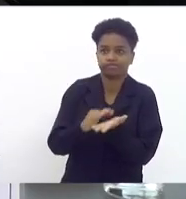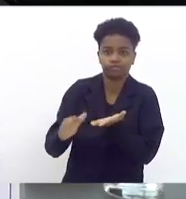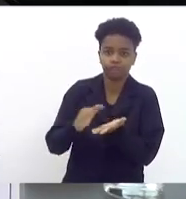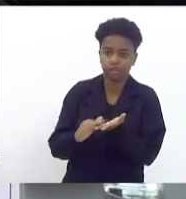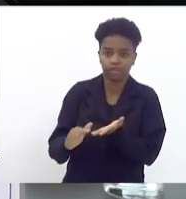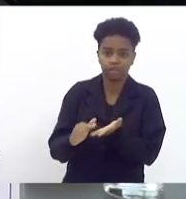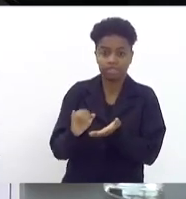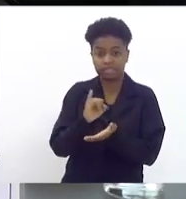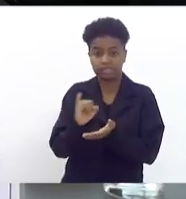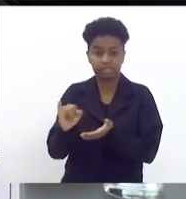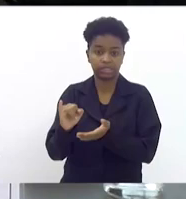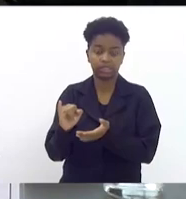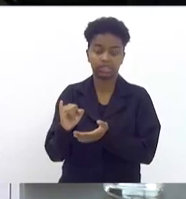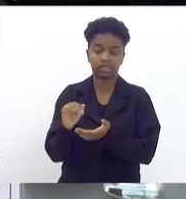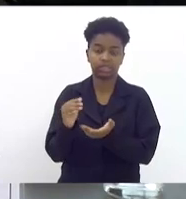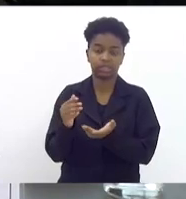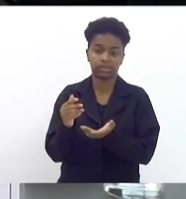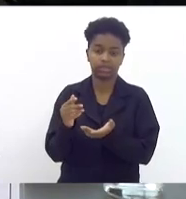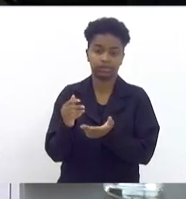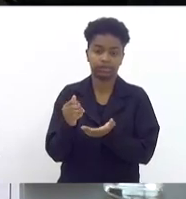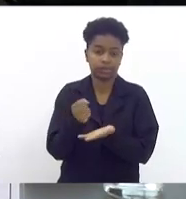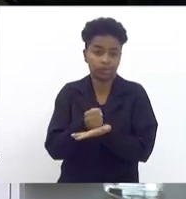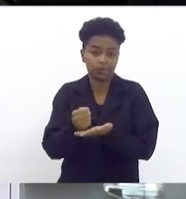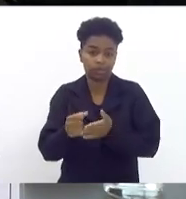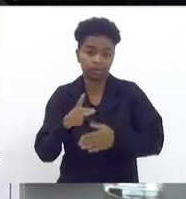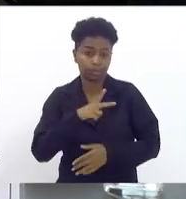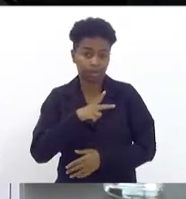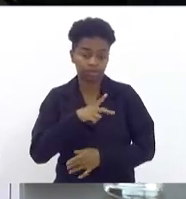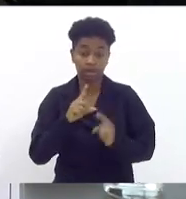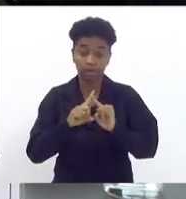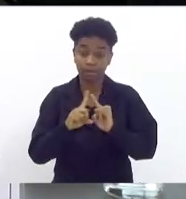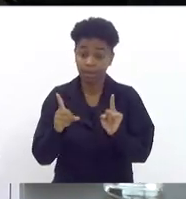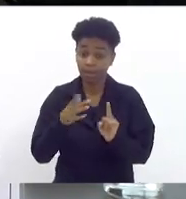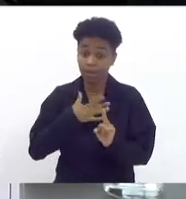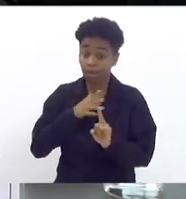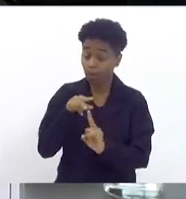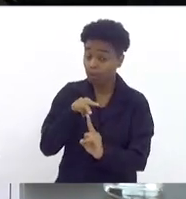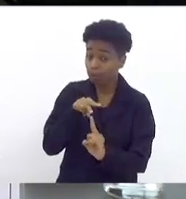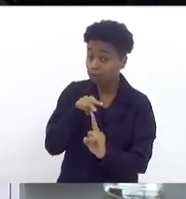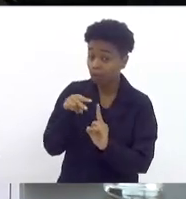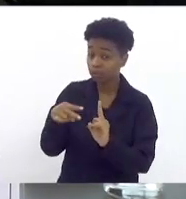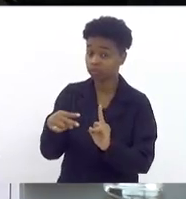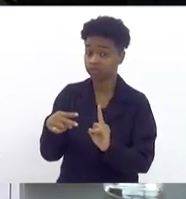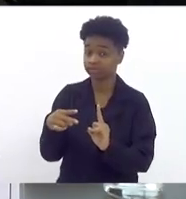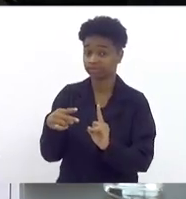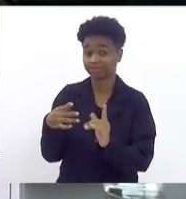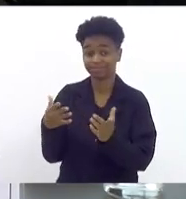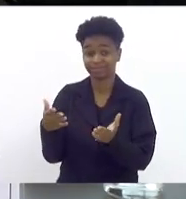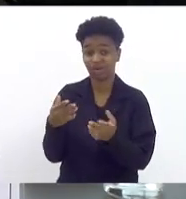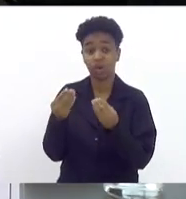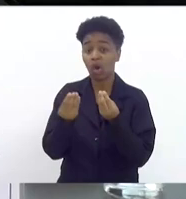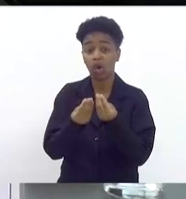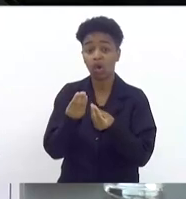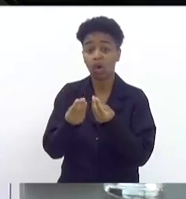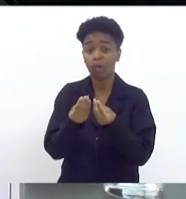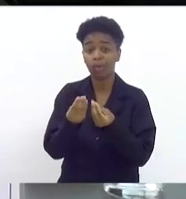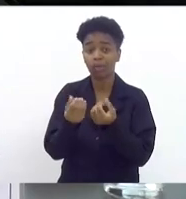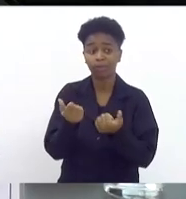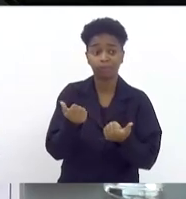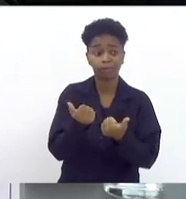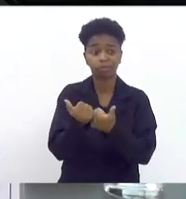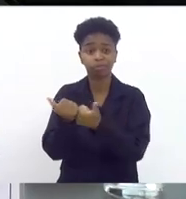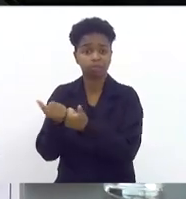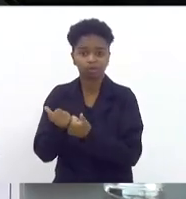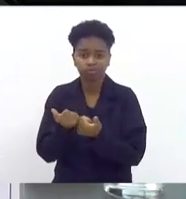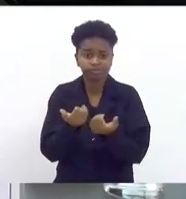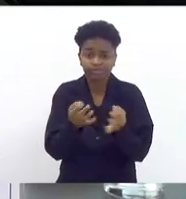sob concessão privada, no meu entendimento, não. Cadê as compensações? É, não tem um